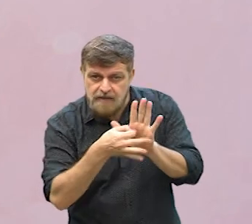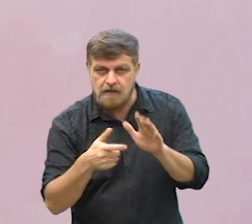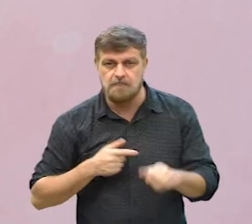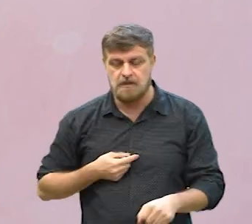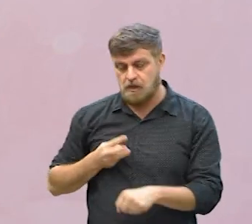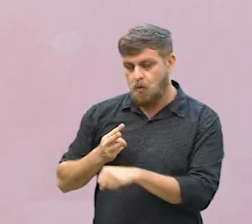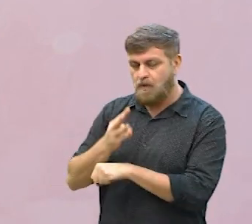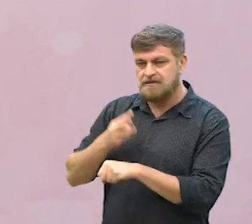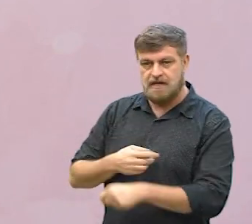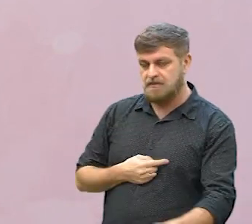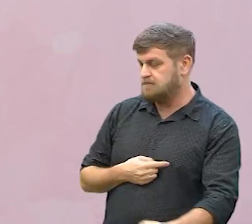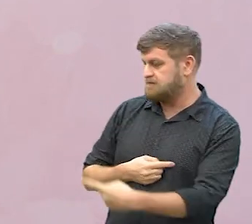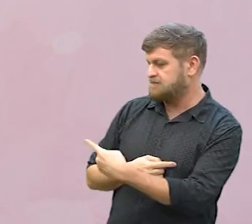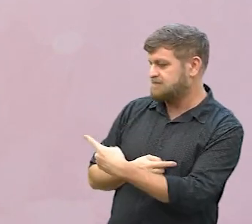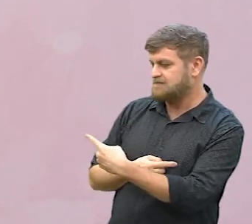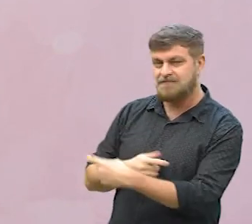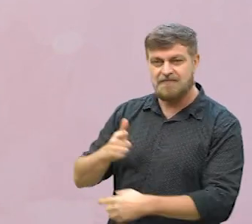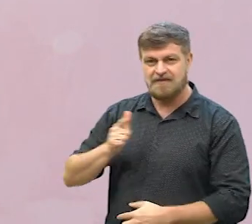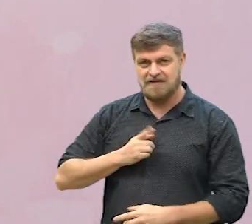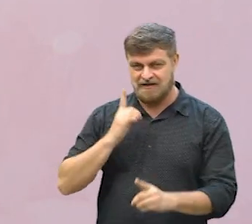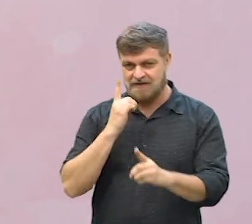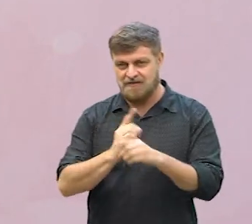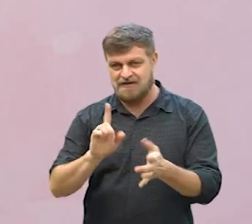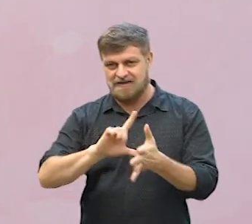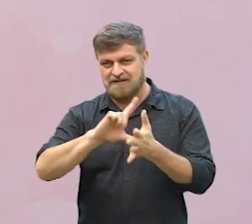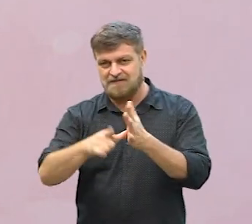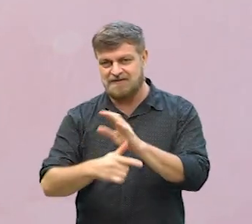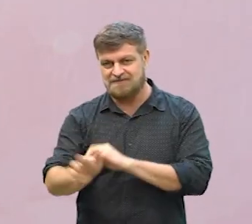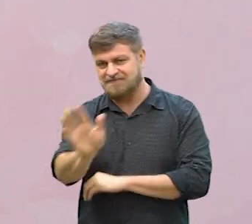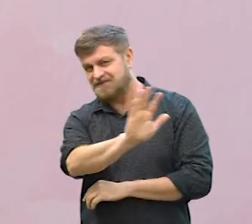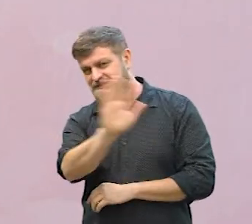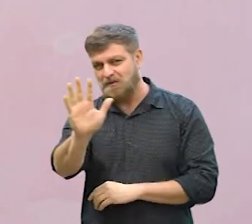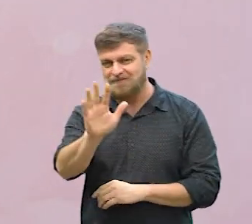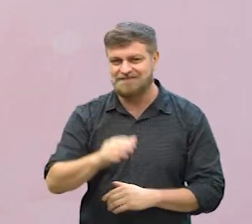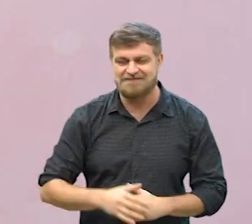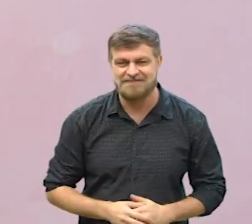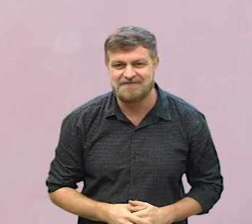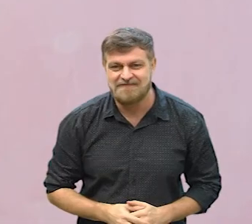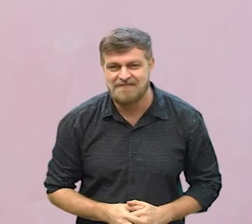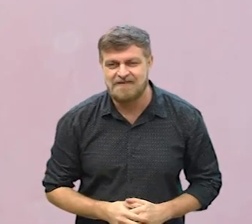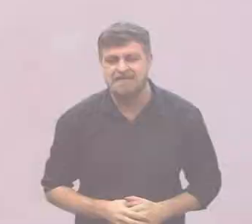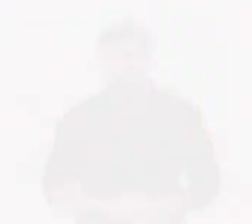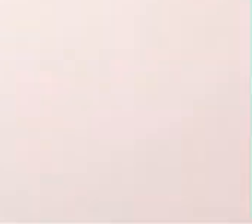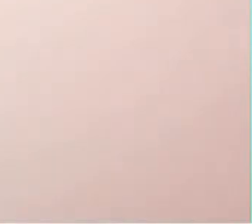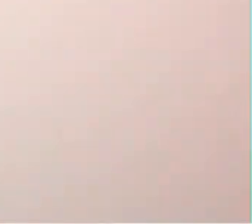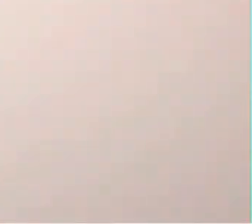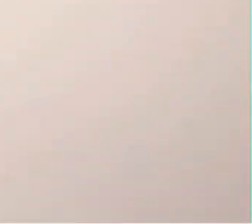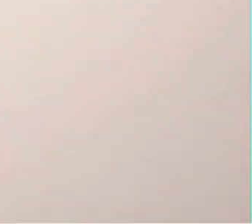sugestão de tema? Envia pra gente, o nosso WhatsApp tá aí. A gente se vê no próximo programa. Tchau!